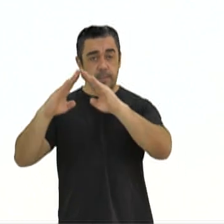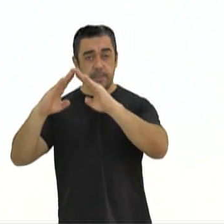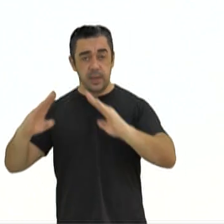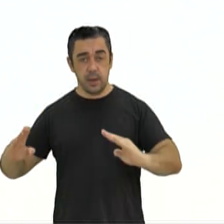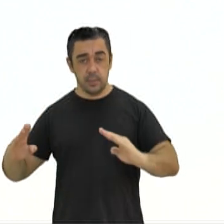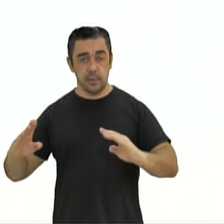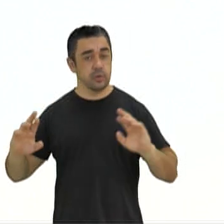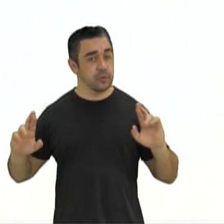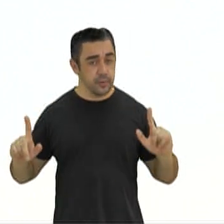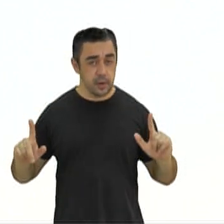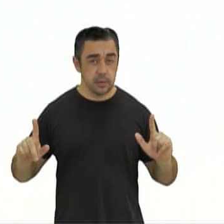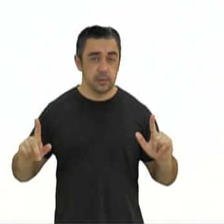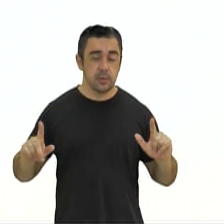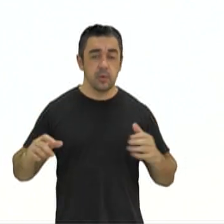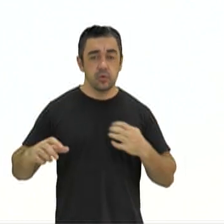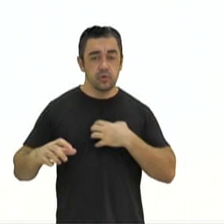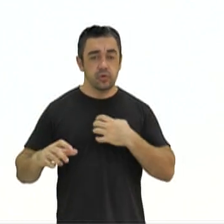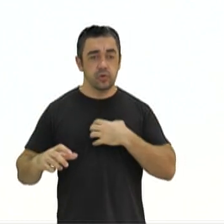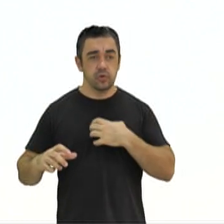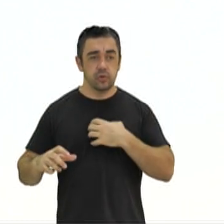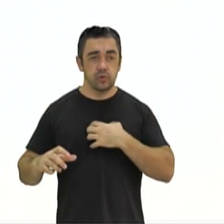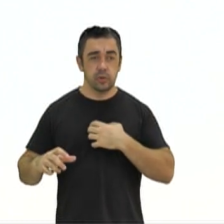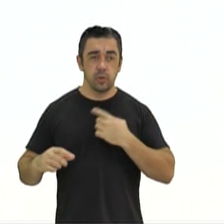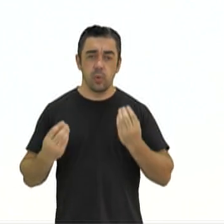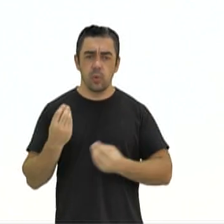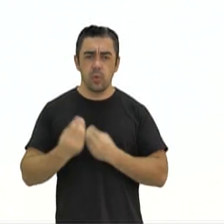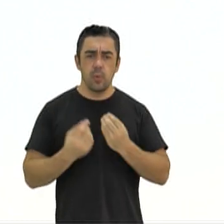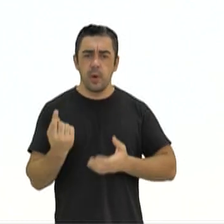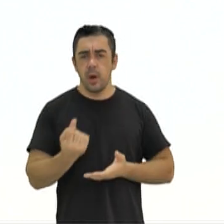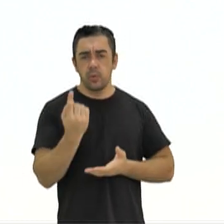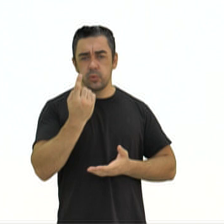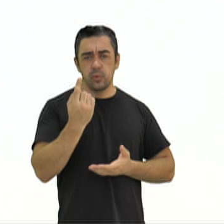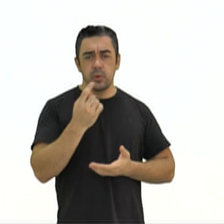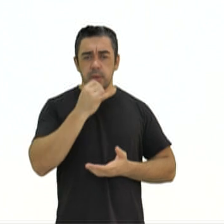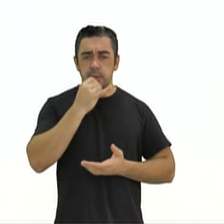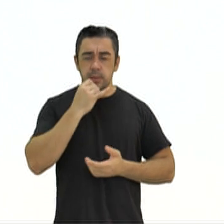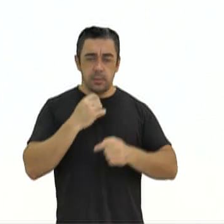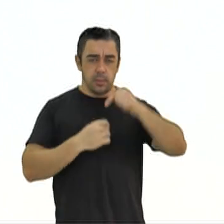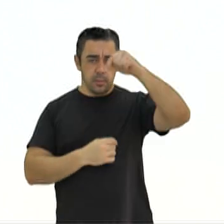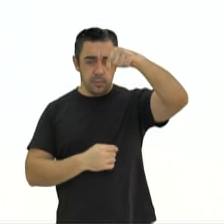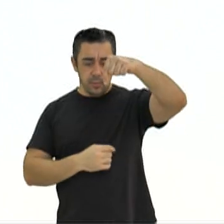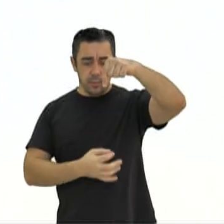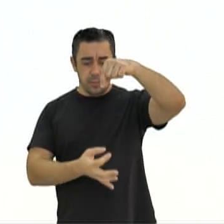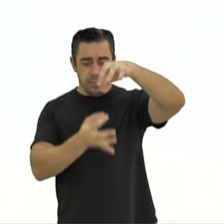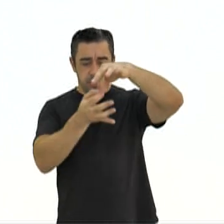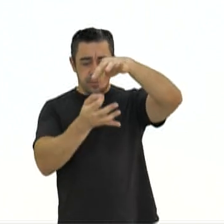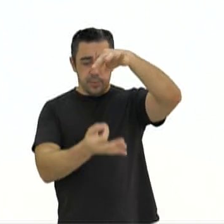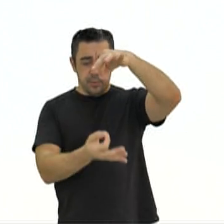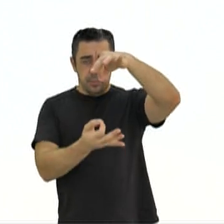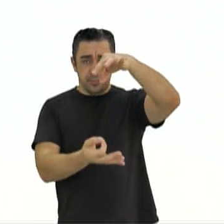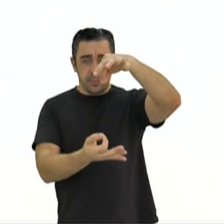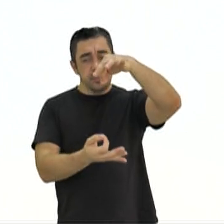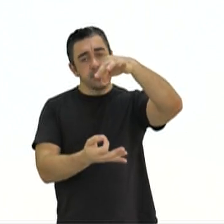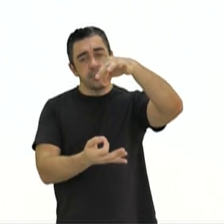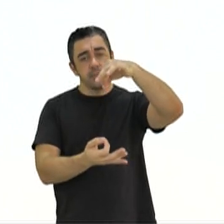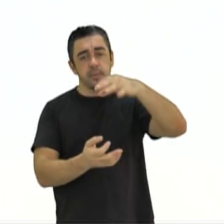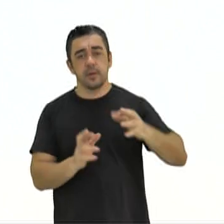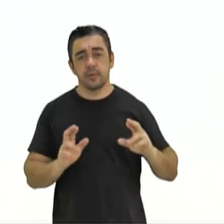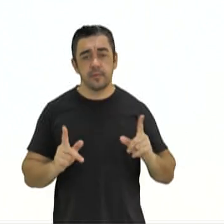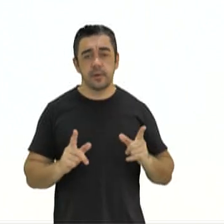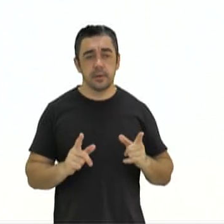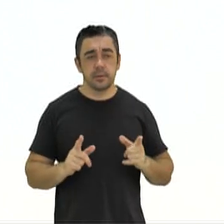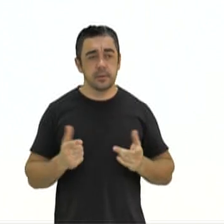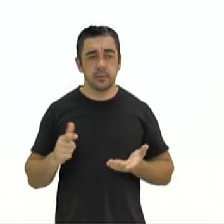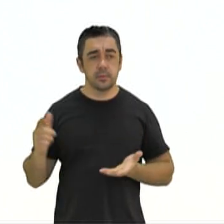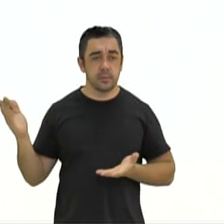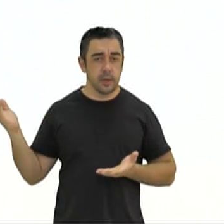maneira diferente de você sustentar essa altura, mas seria medido lá de cima do vértice até o centro da base maior. A diferença aqui é que você não